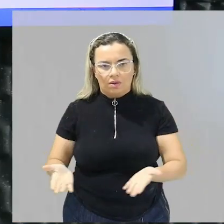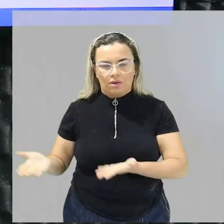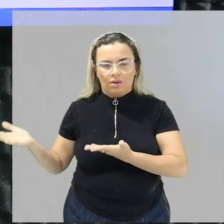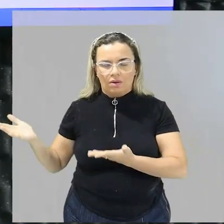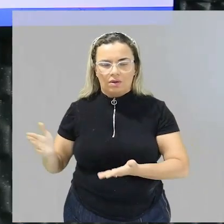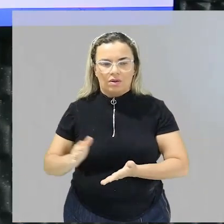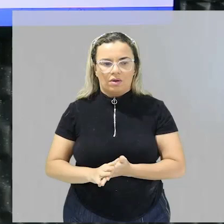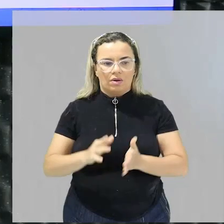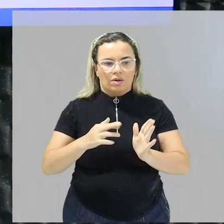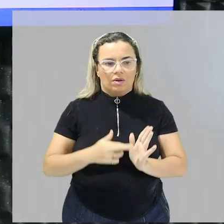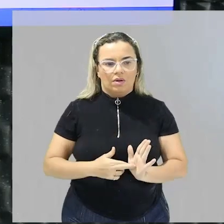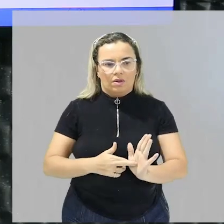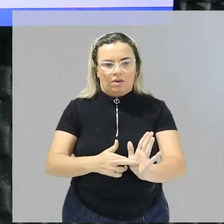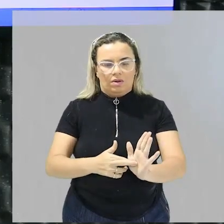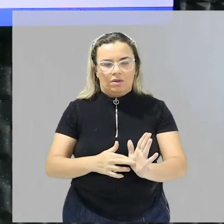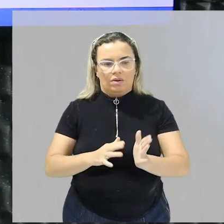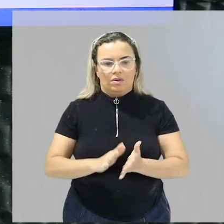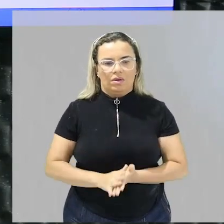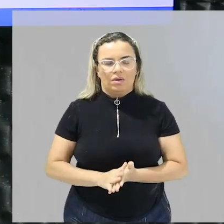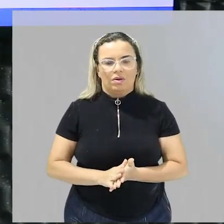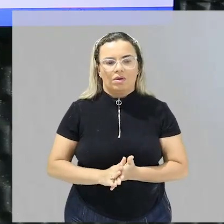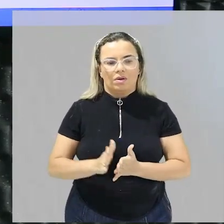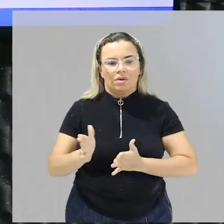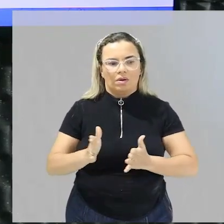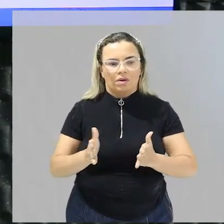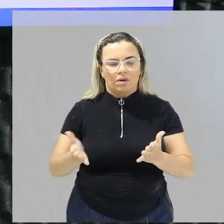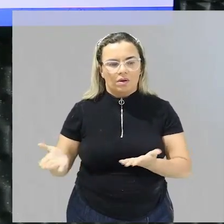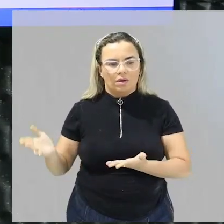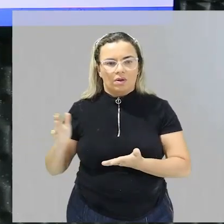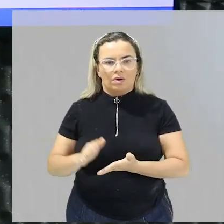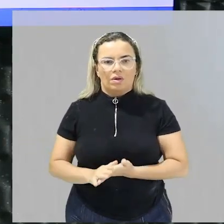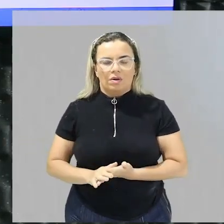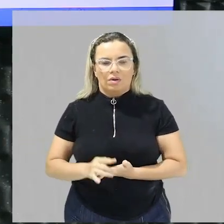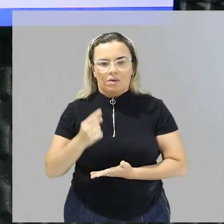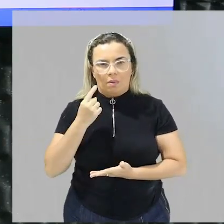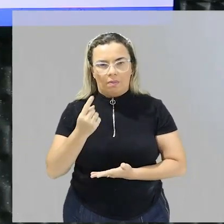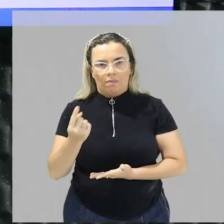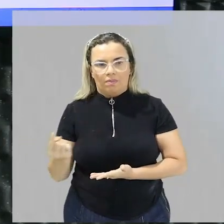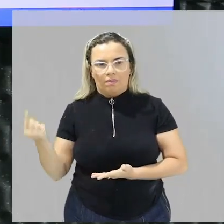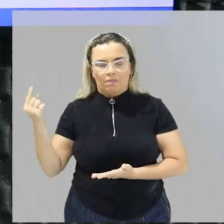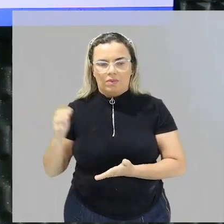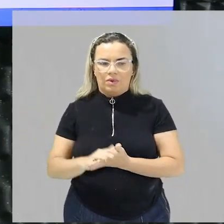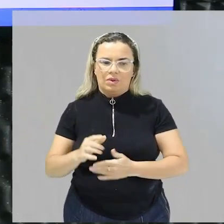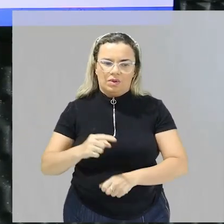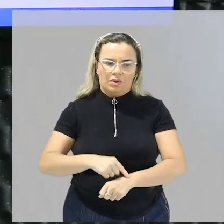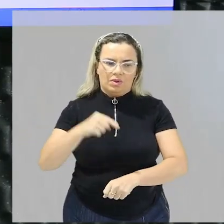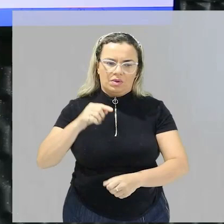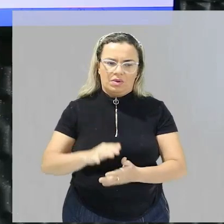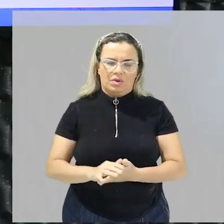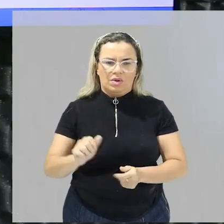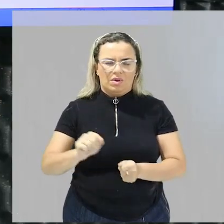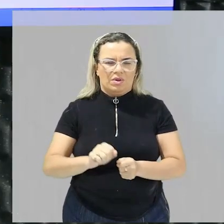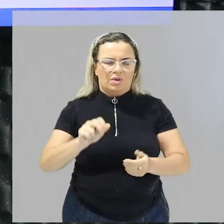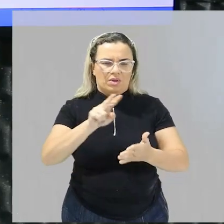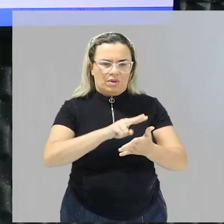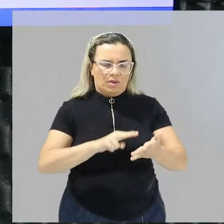a representação dos intervalos, tá? Aqui, mais uma vez, por conta do tempo, eu não vou fazer a leitura, tá? Mas eu quero chamar a